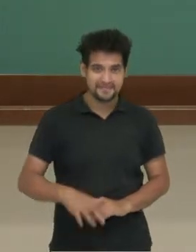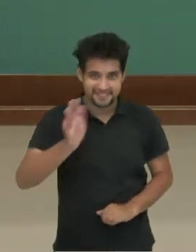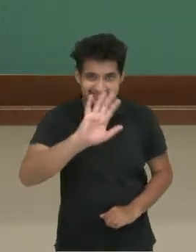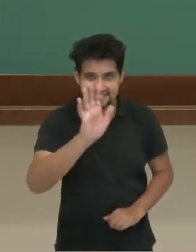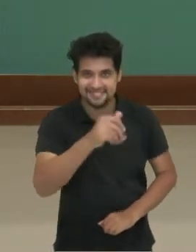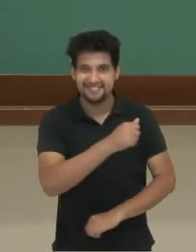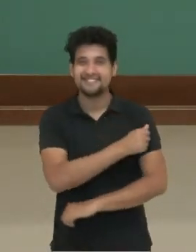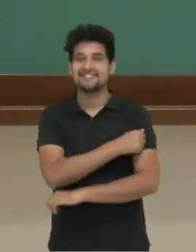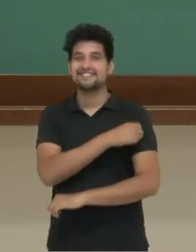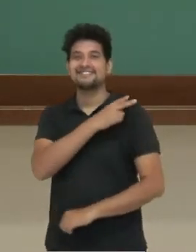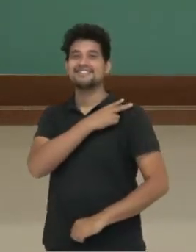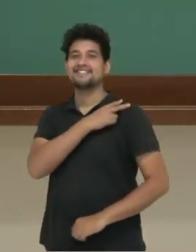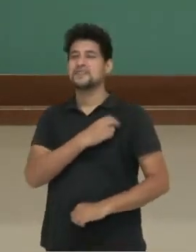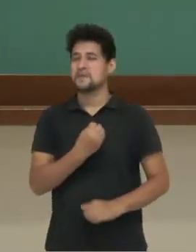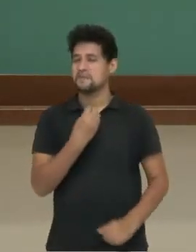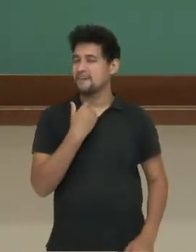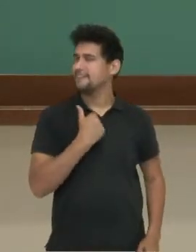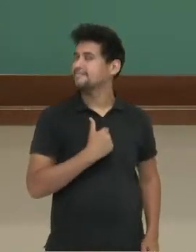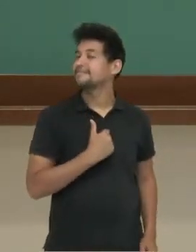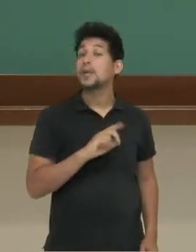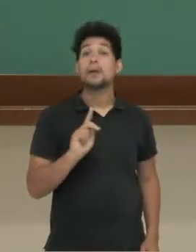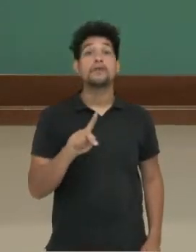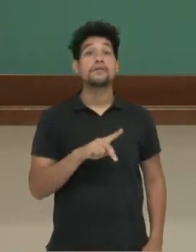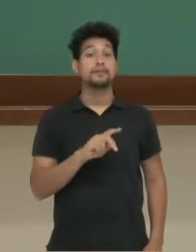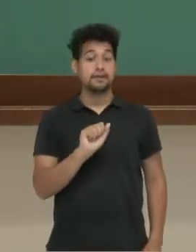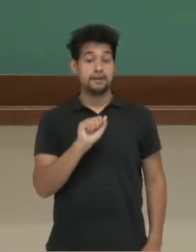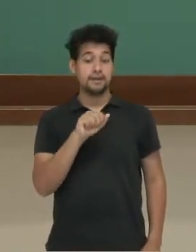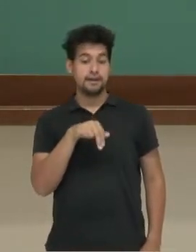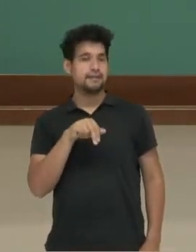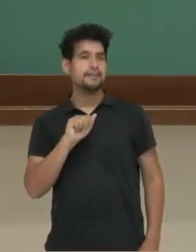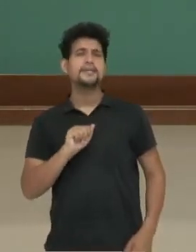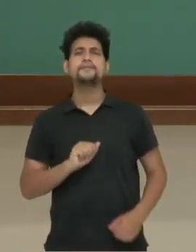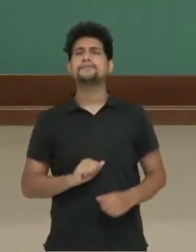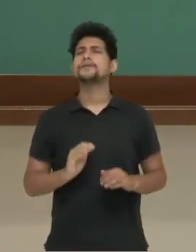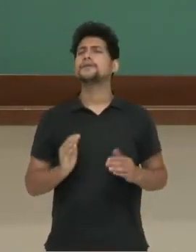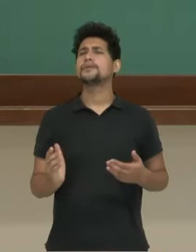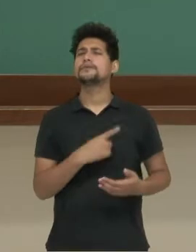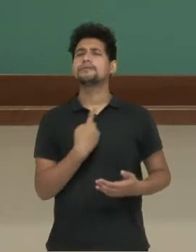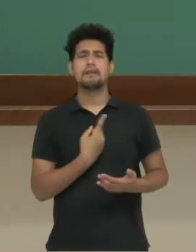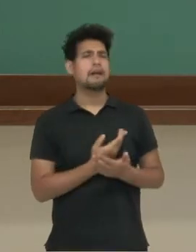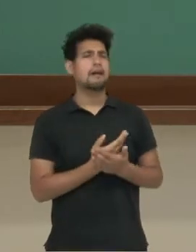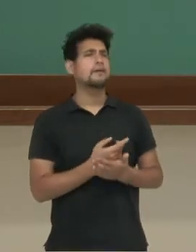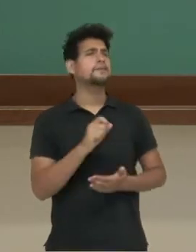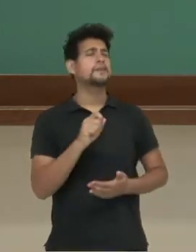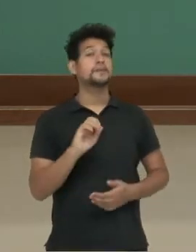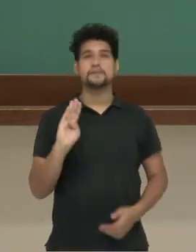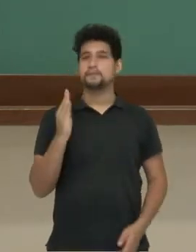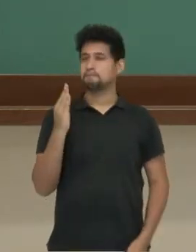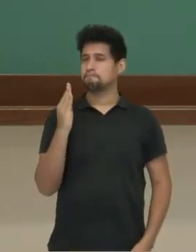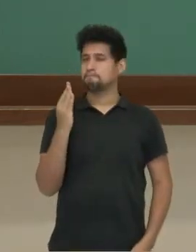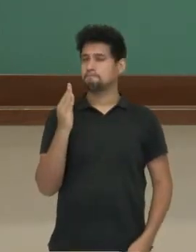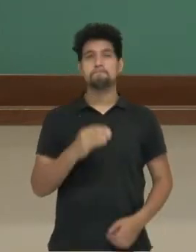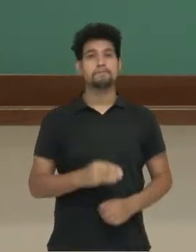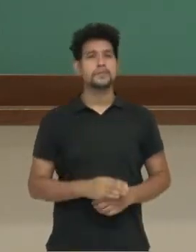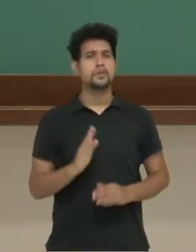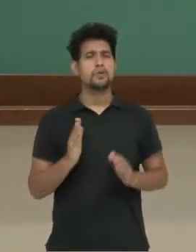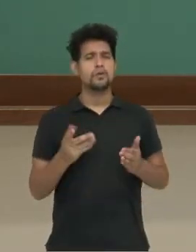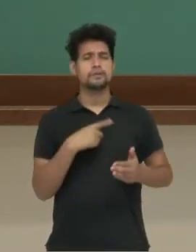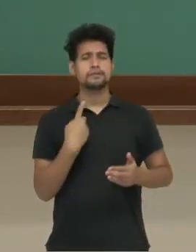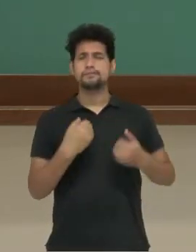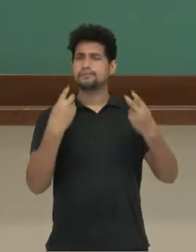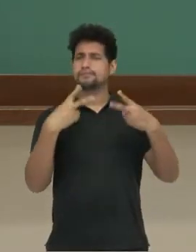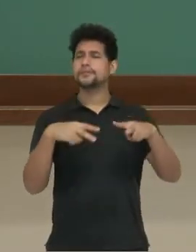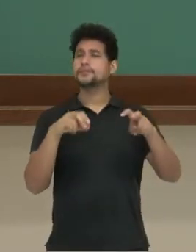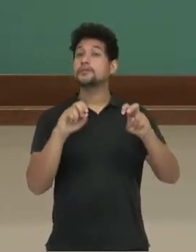Olá, estudantes da segunda série, tudo bem? Eu sou a professora Ana Carolina e hoje estamos aqui para mais uma aula de Biologia. Hoje iremos falar sobre os anfíbios.